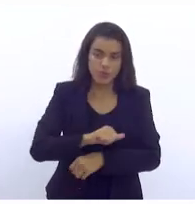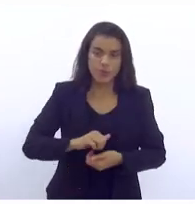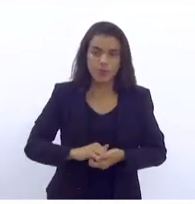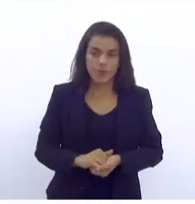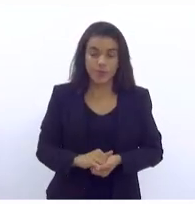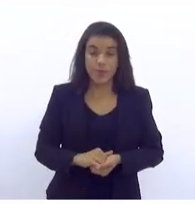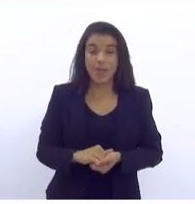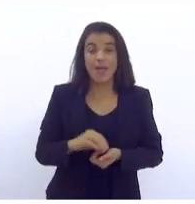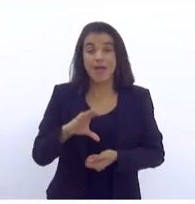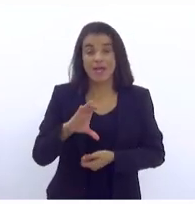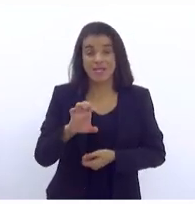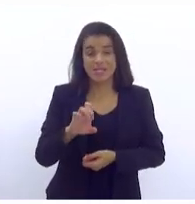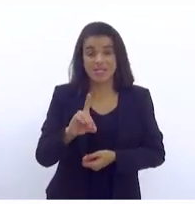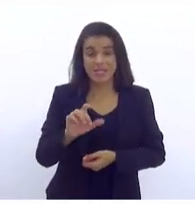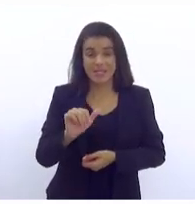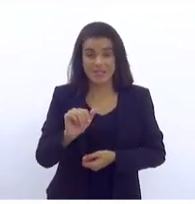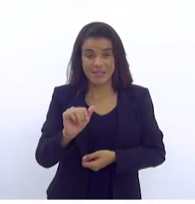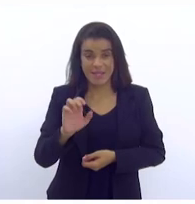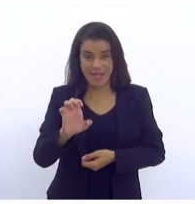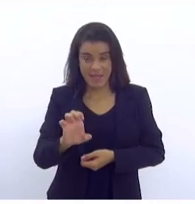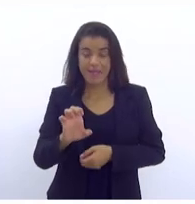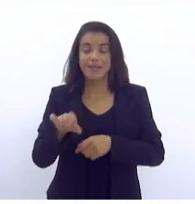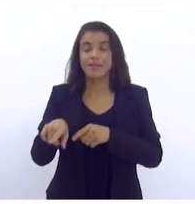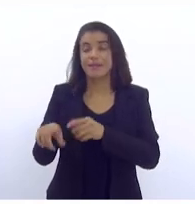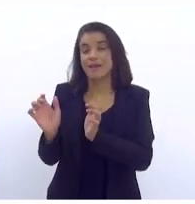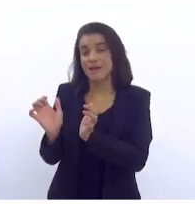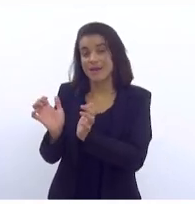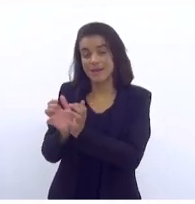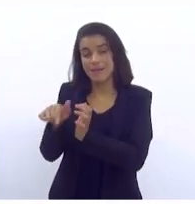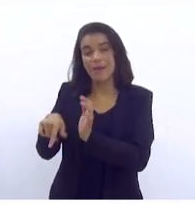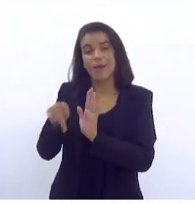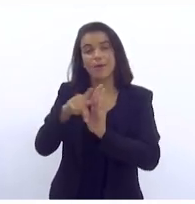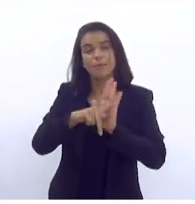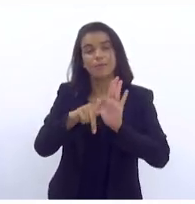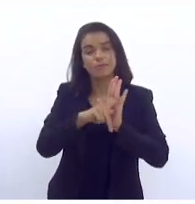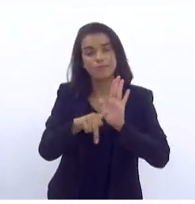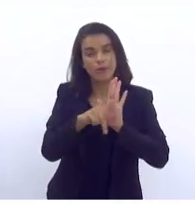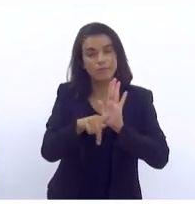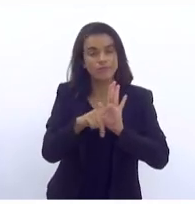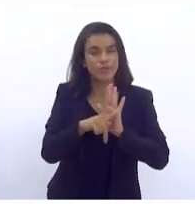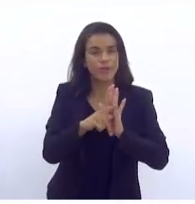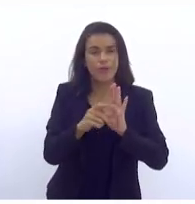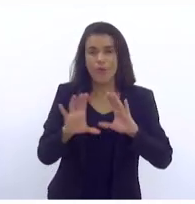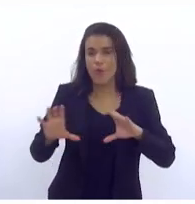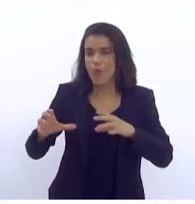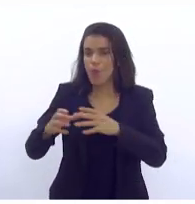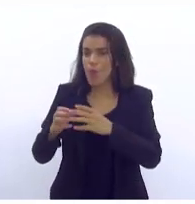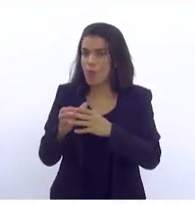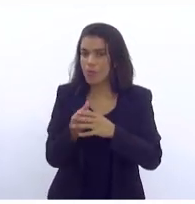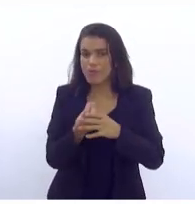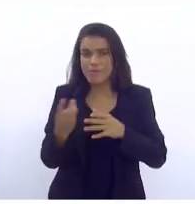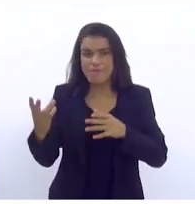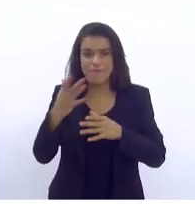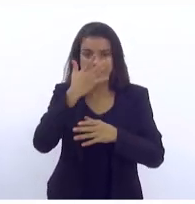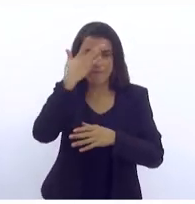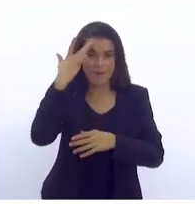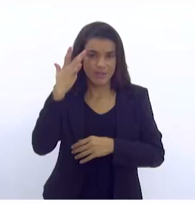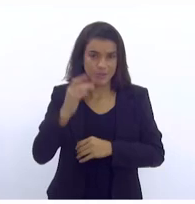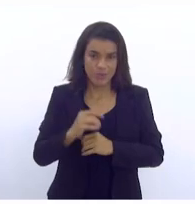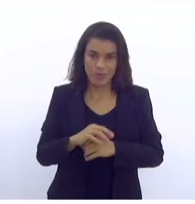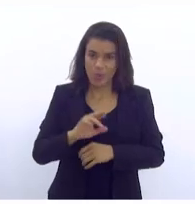a Sedai a equipe da Sedai do Estado ele é um projeto que ele é feito a várias mãos o bends não faz esse projeto